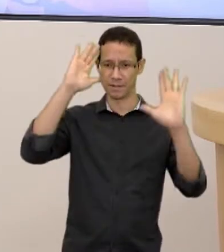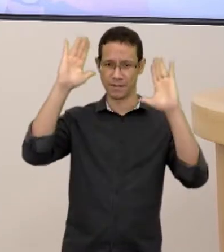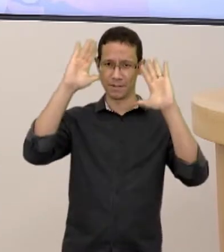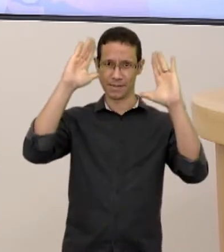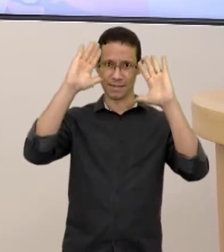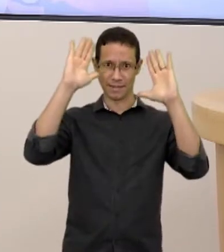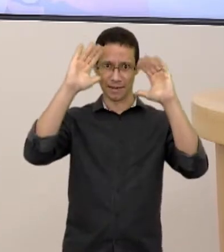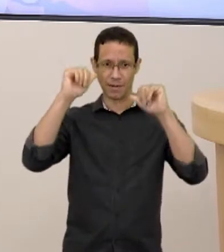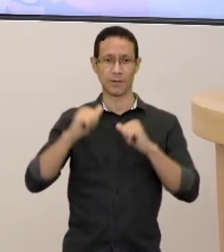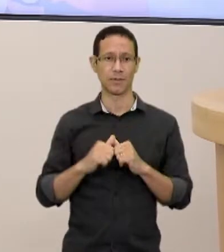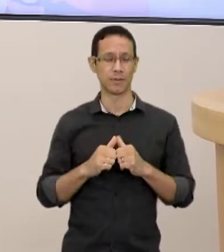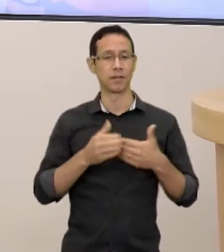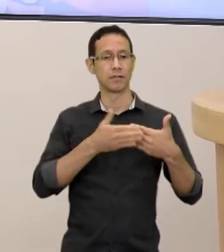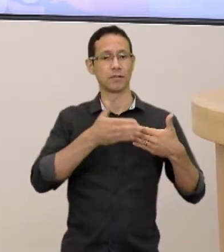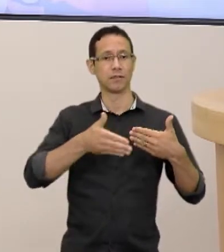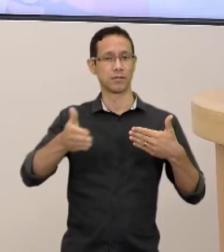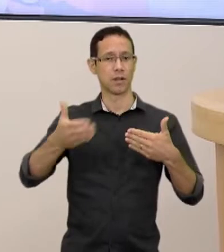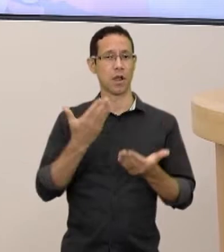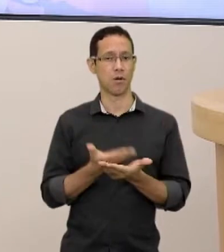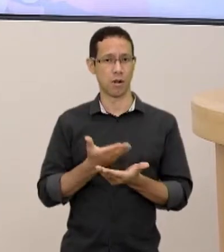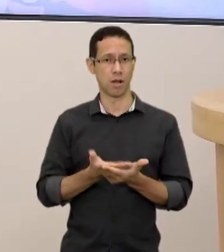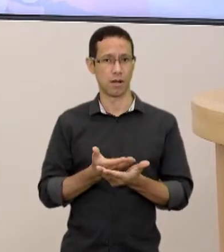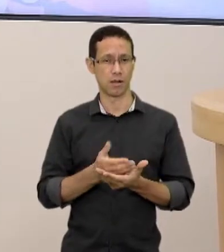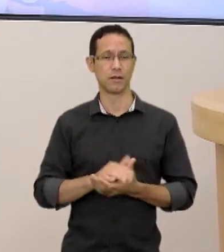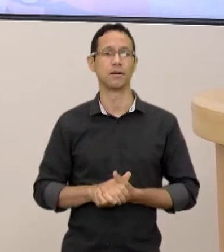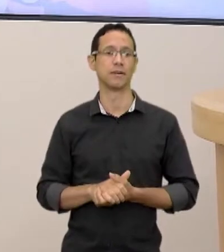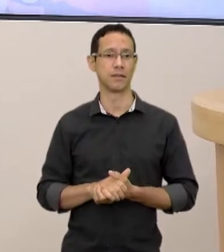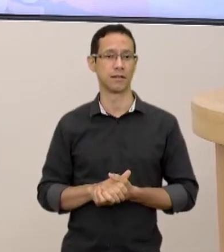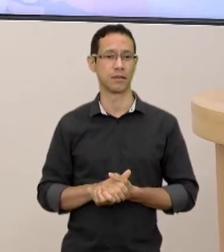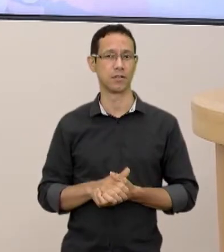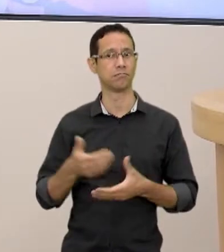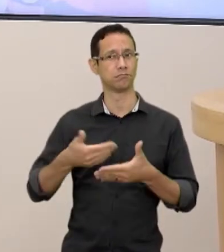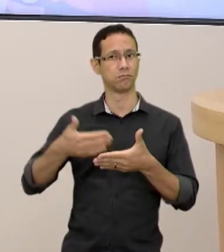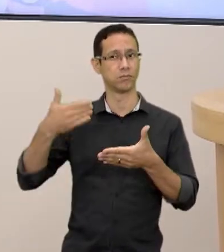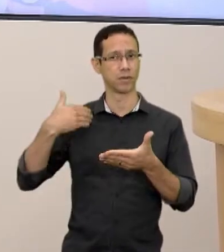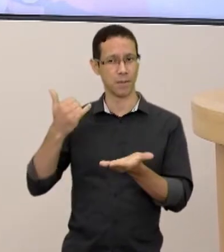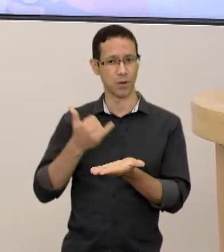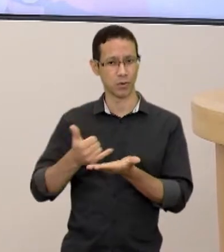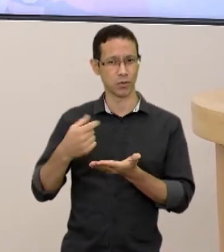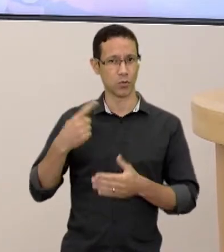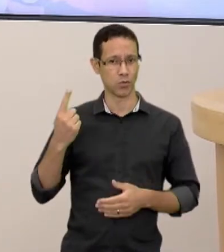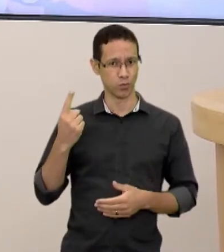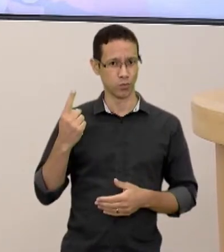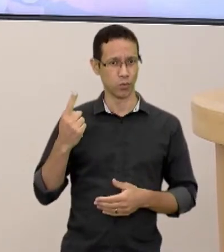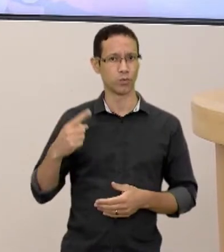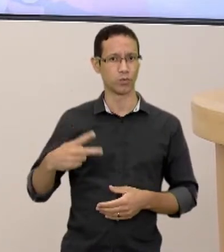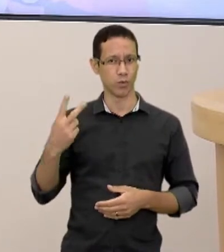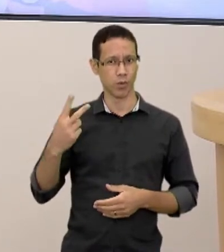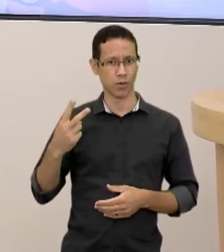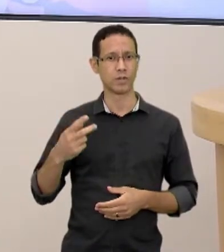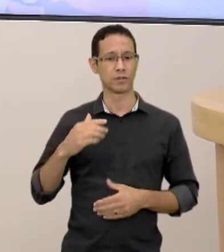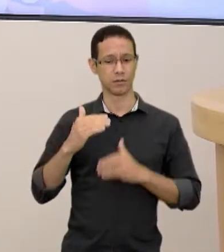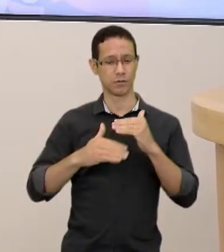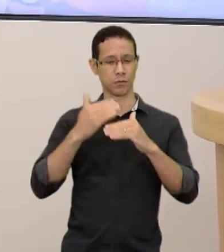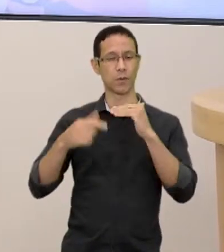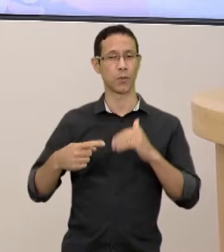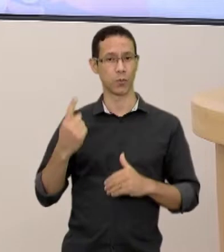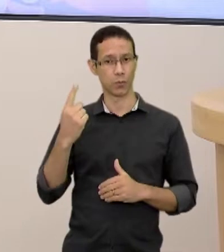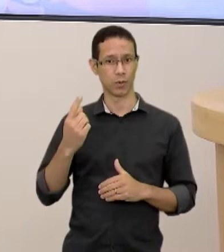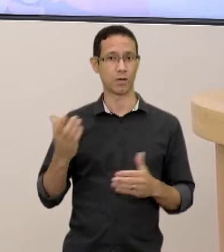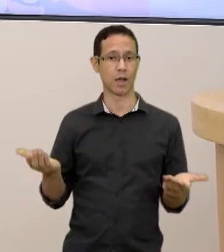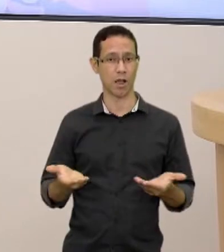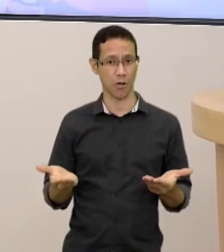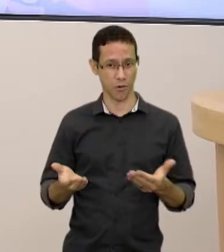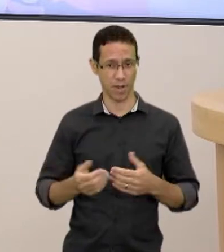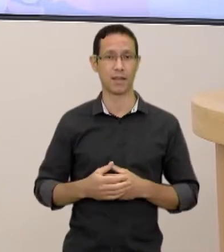pensando no decorrer da aula. A partir do que nós já vimos lá na introdução 1, na introdução 2 e no desenvolvimento 1, e agora